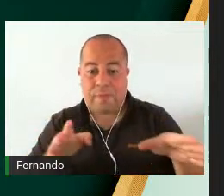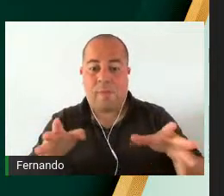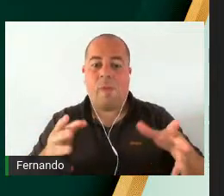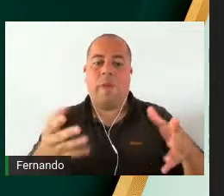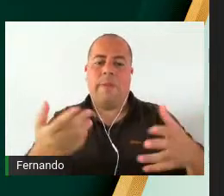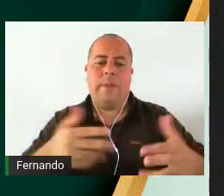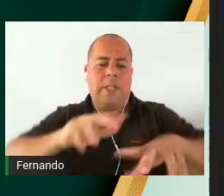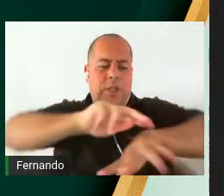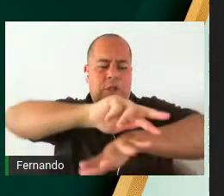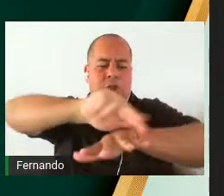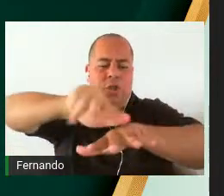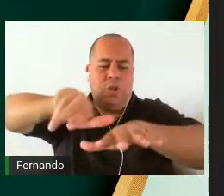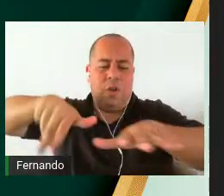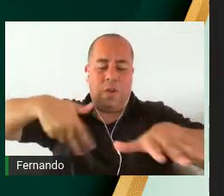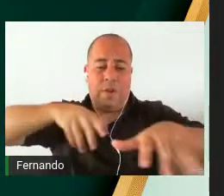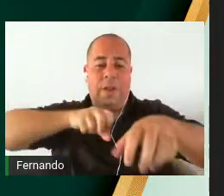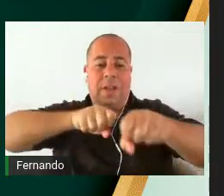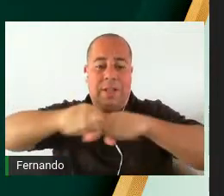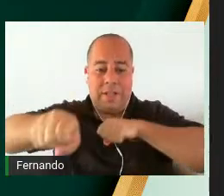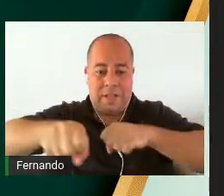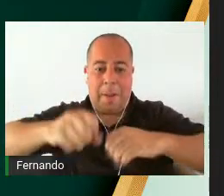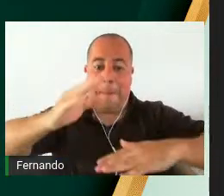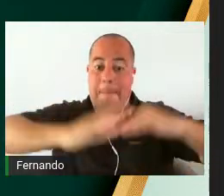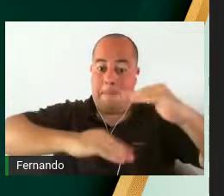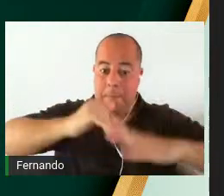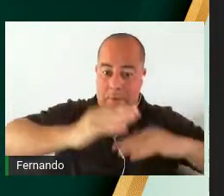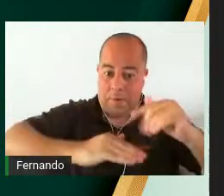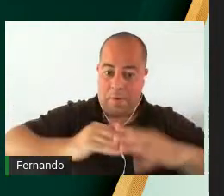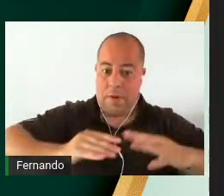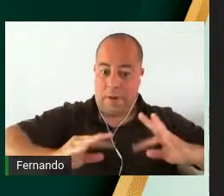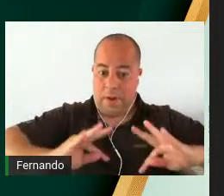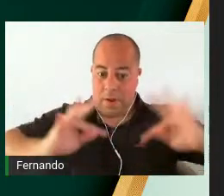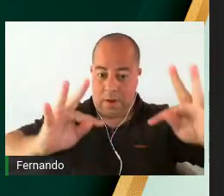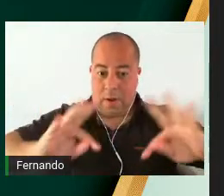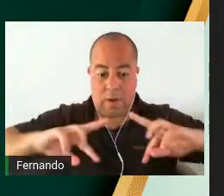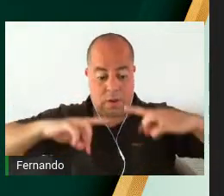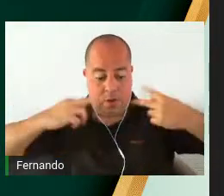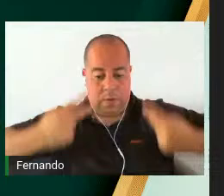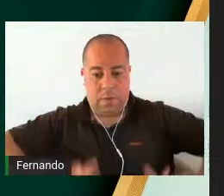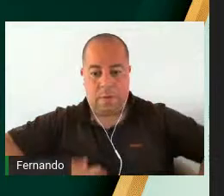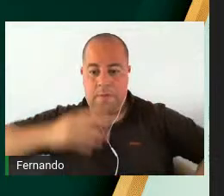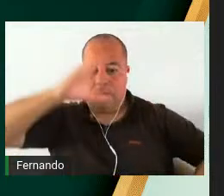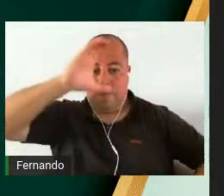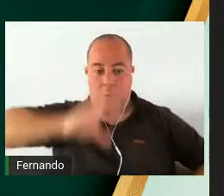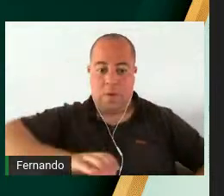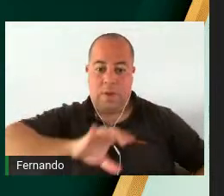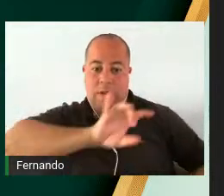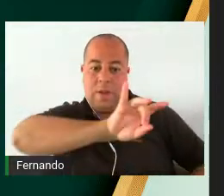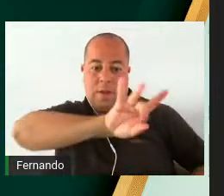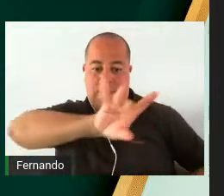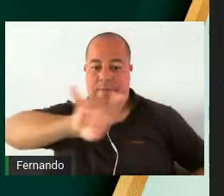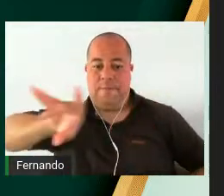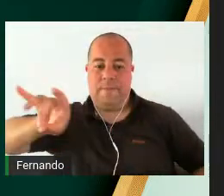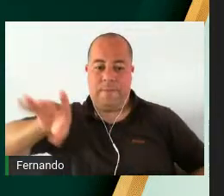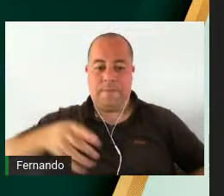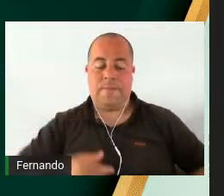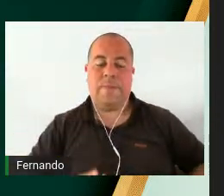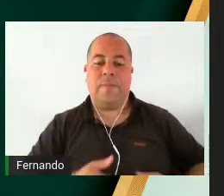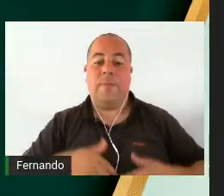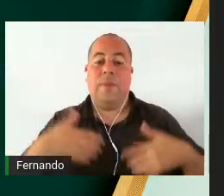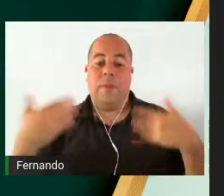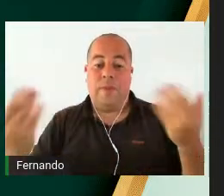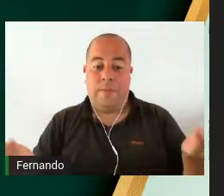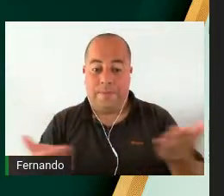com a formação técnico-profissional, humana e cidadã dos acadêmicos. E uma solenidade